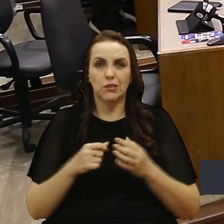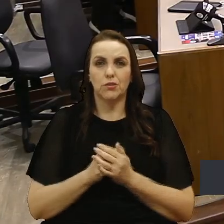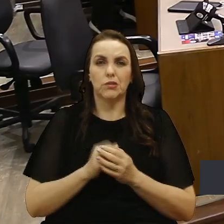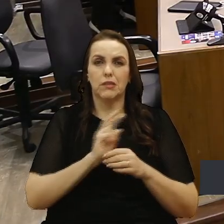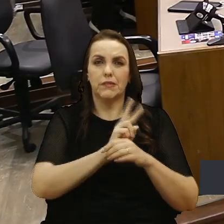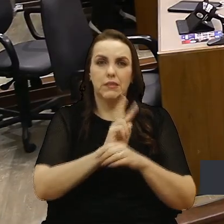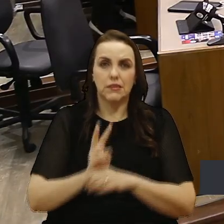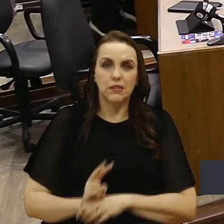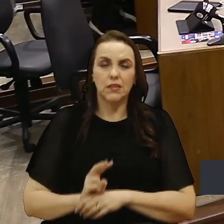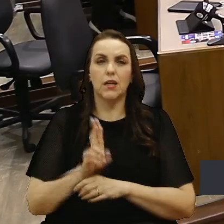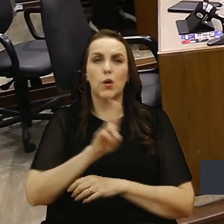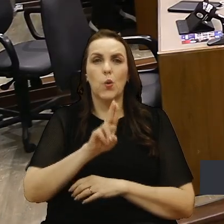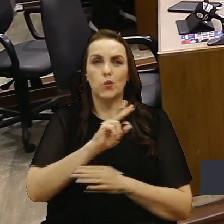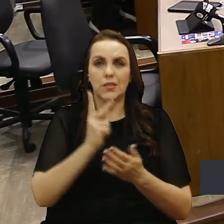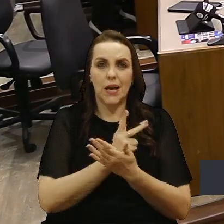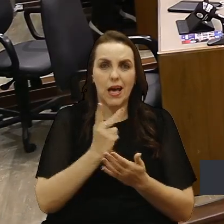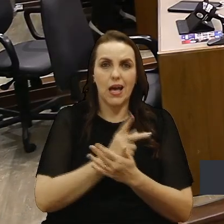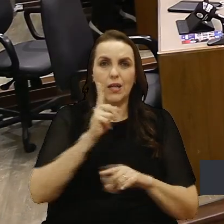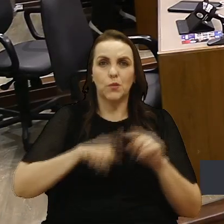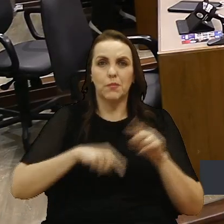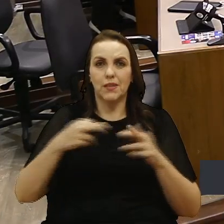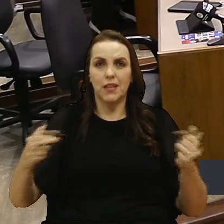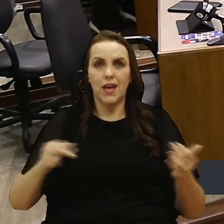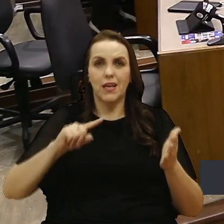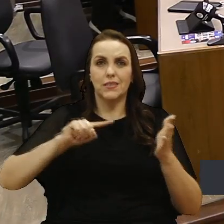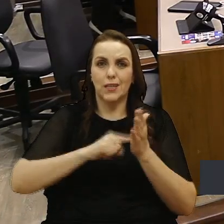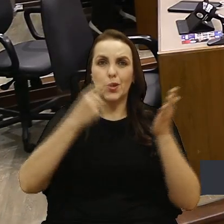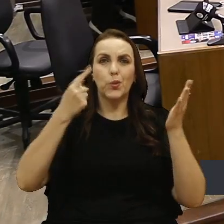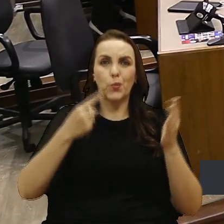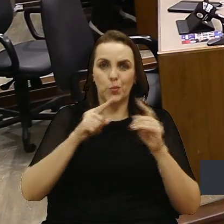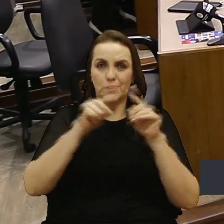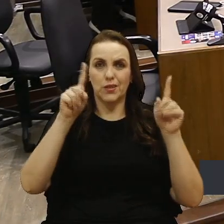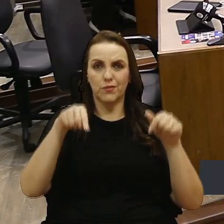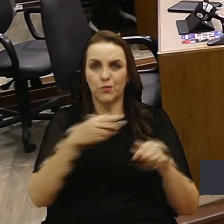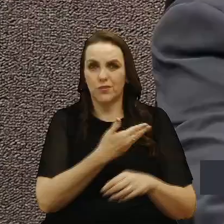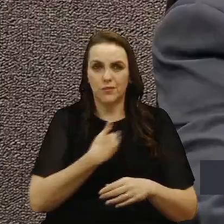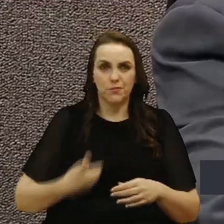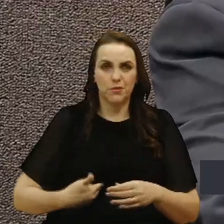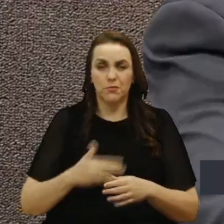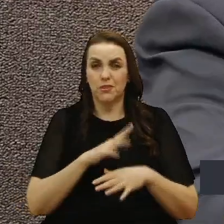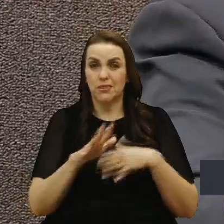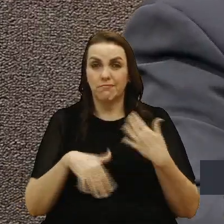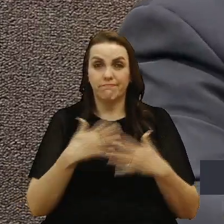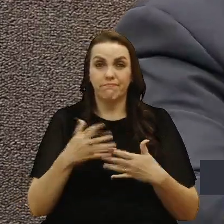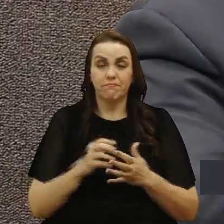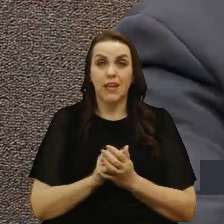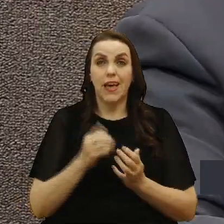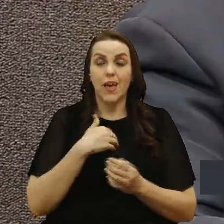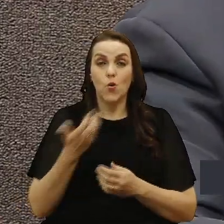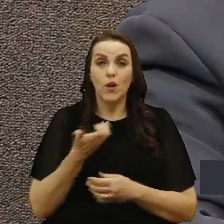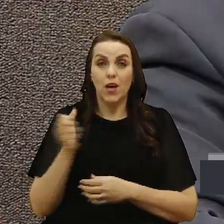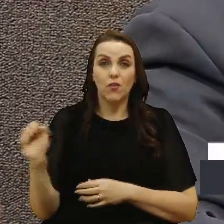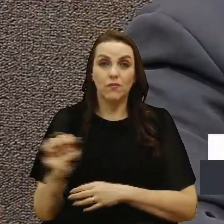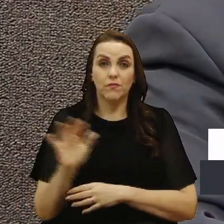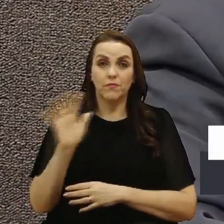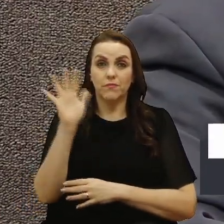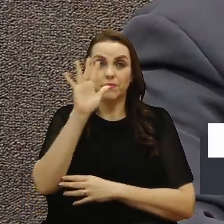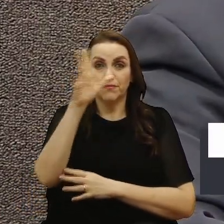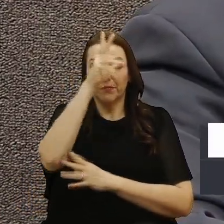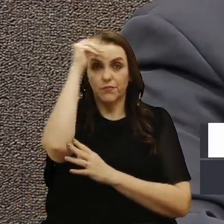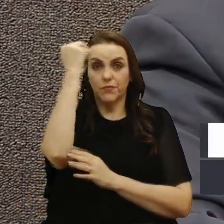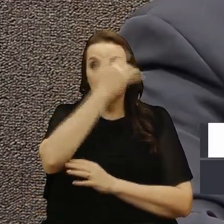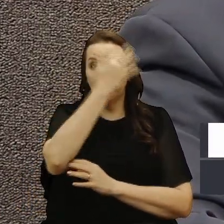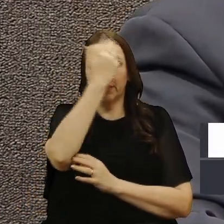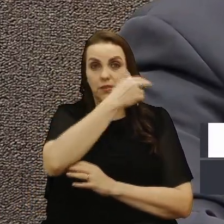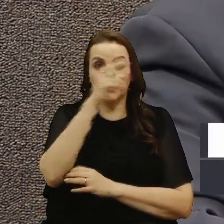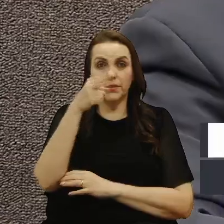uso irregular de material, denúncias envolvendo servidor. Eu quero valorizar o prefeito Adiló e o